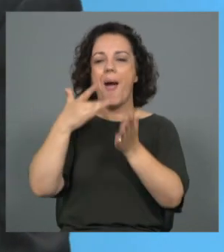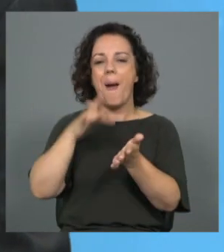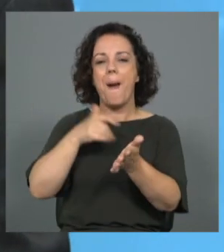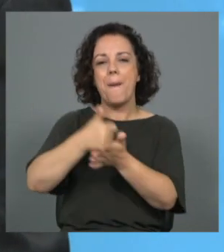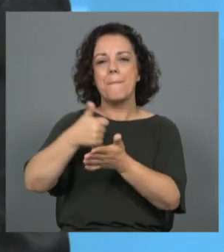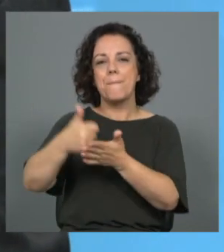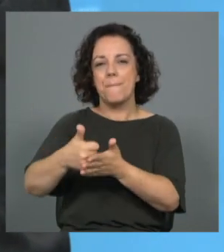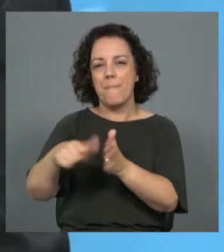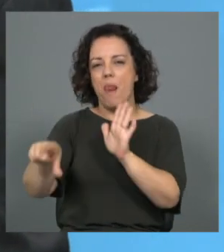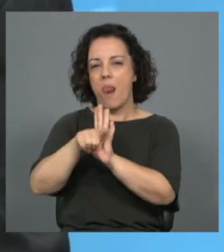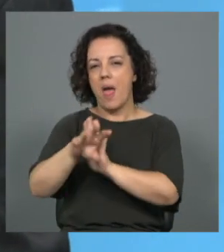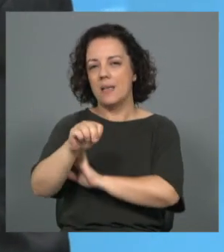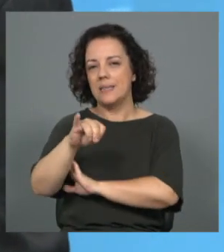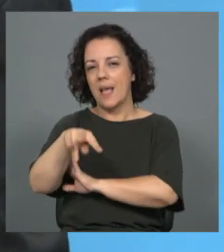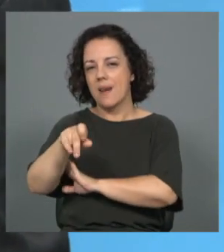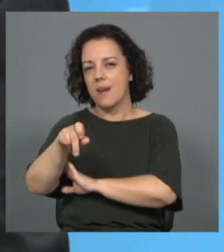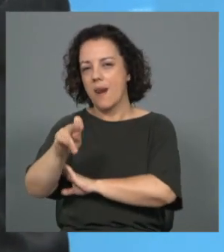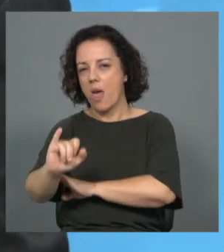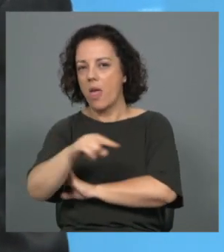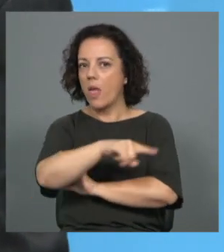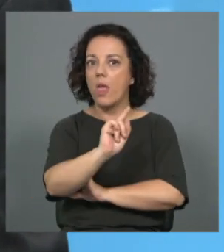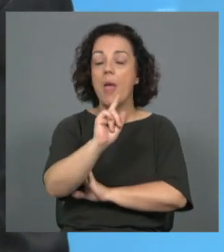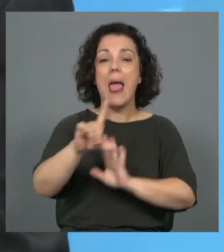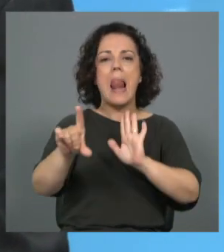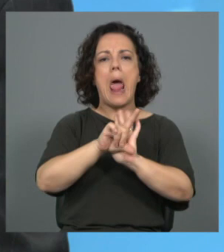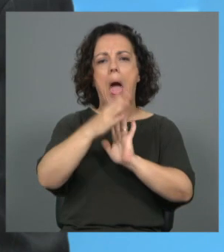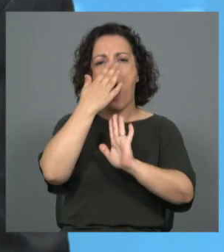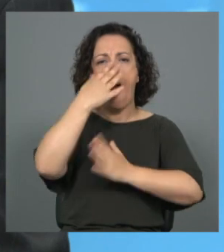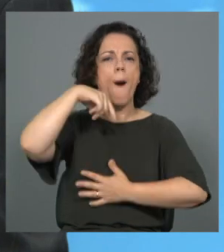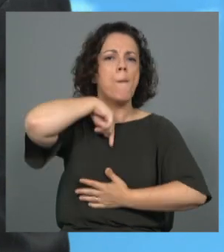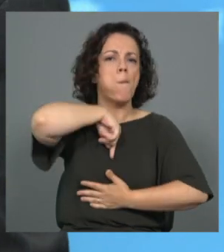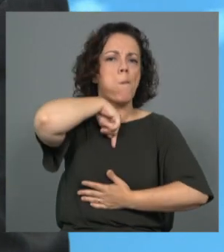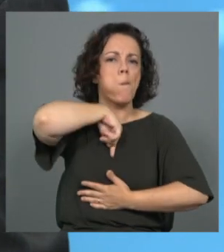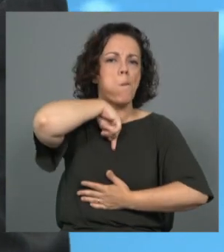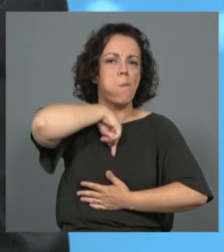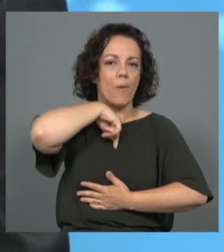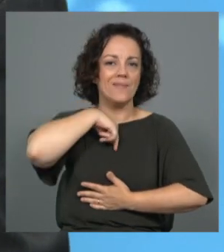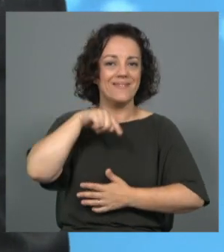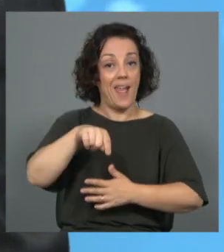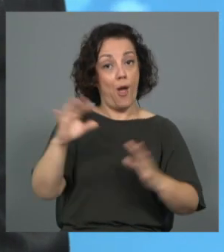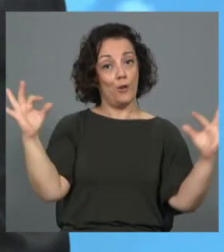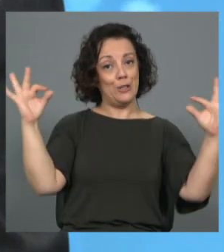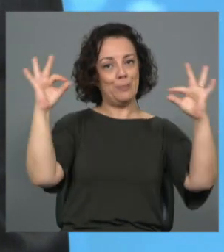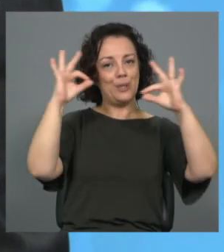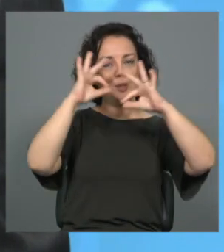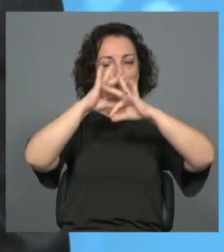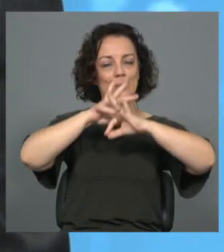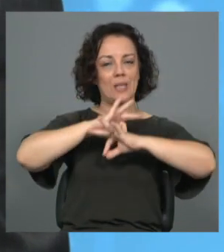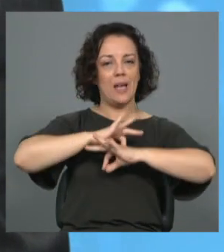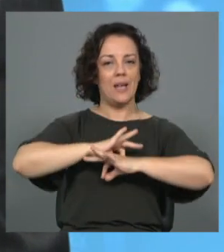Sinai, mas é uma lei interior à pessoa. É o próprio Espírito Santo dentro da